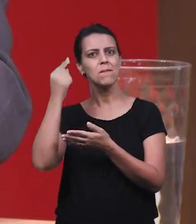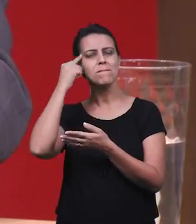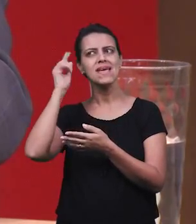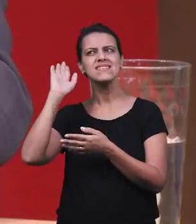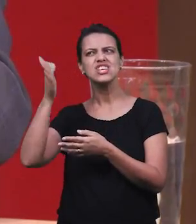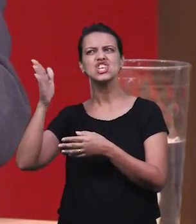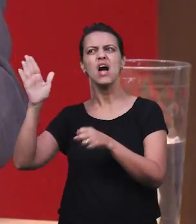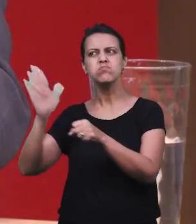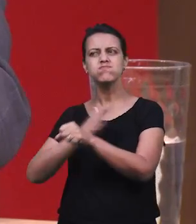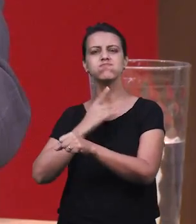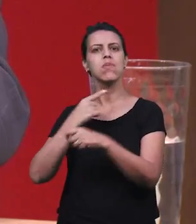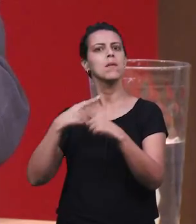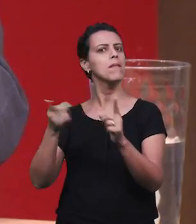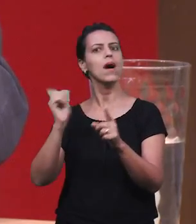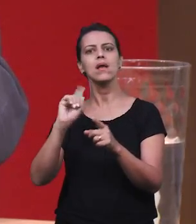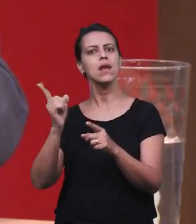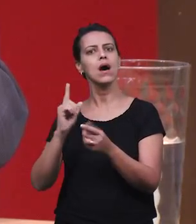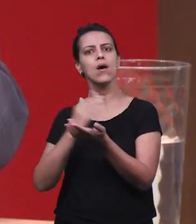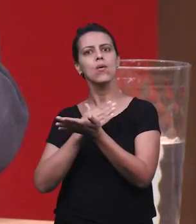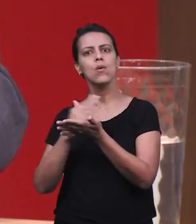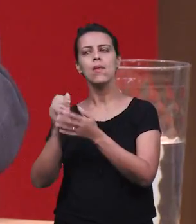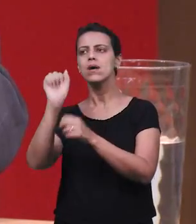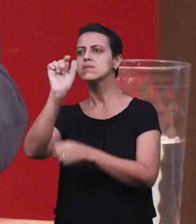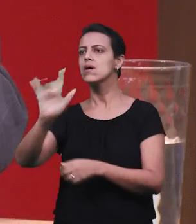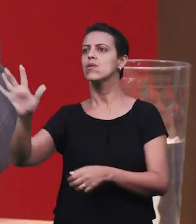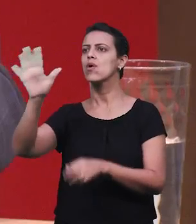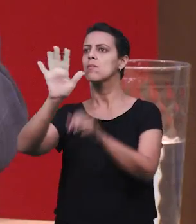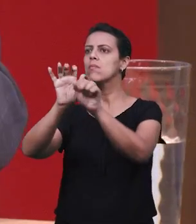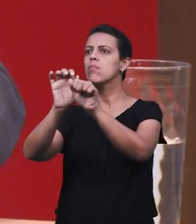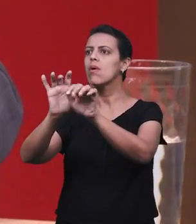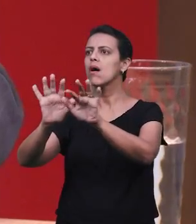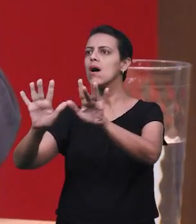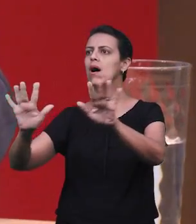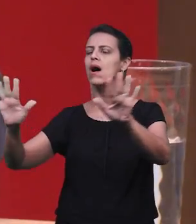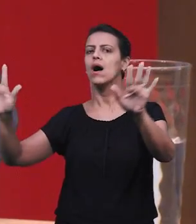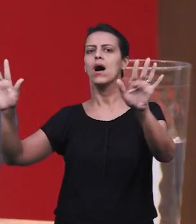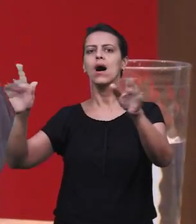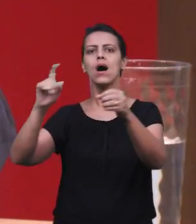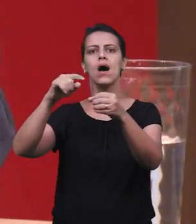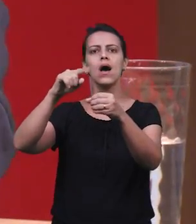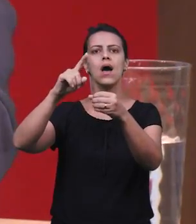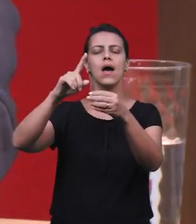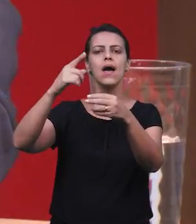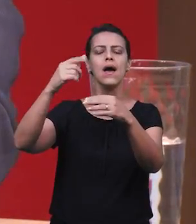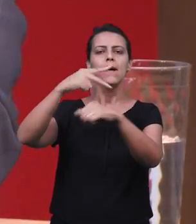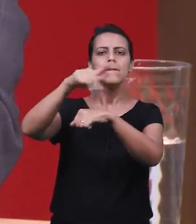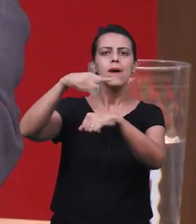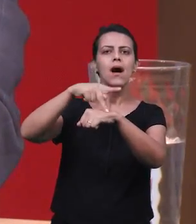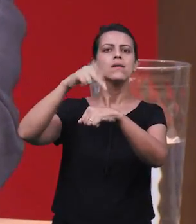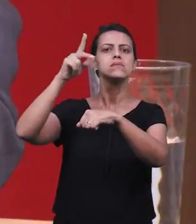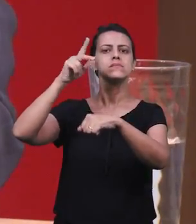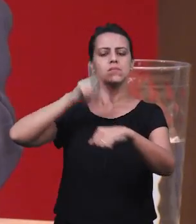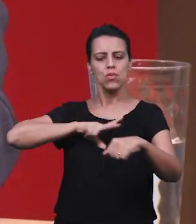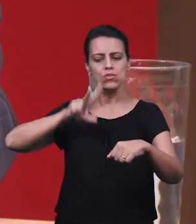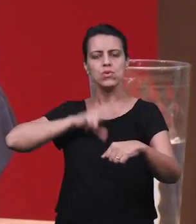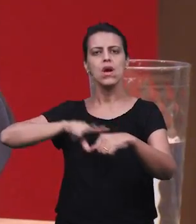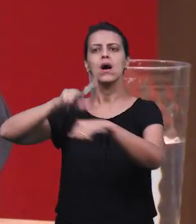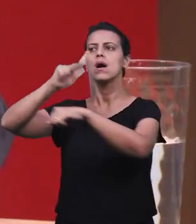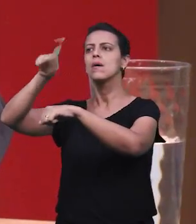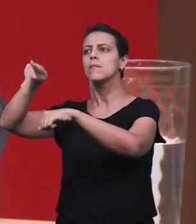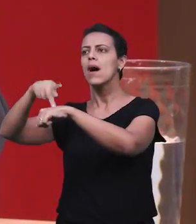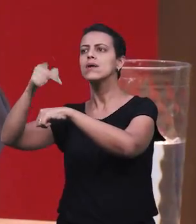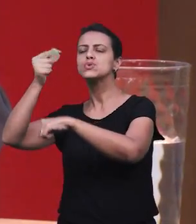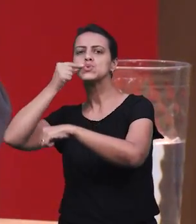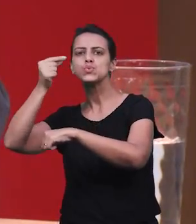de Portugal. Nós dali de Portugal fomos para a Suíça, entendeu? Inicialmente. Foi uma porta aberta para a Europa, né? Recebemos grupo da Suíça,